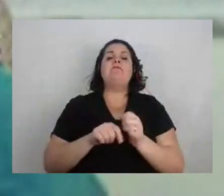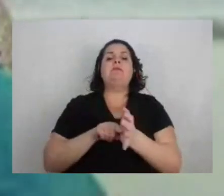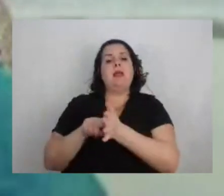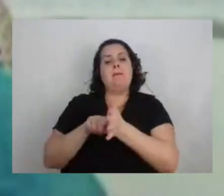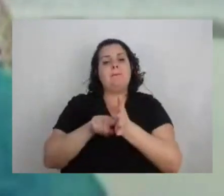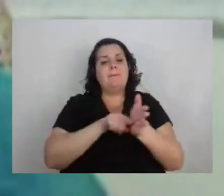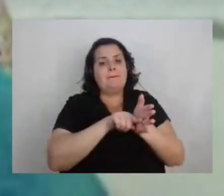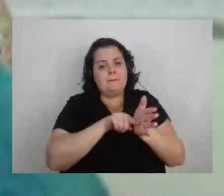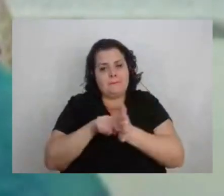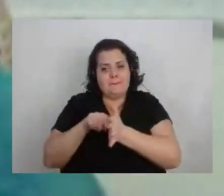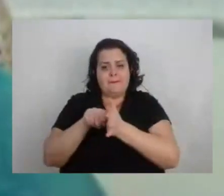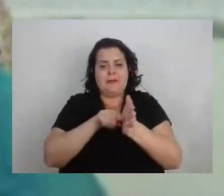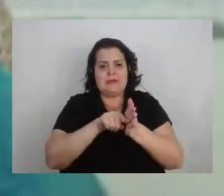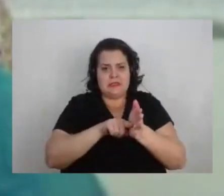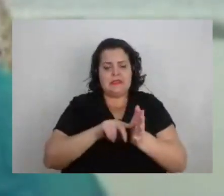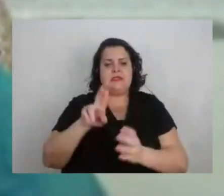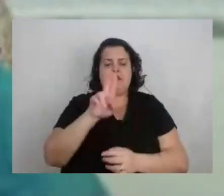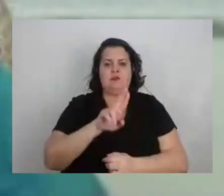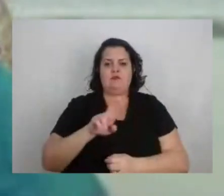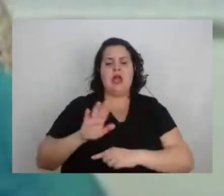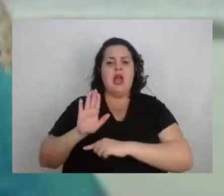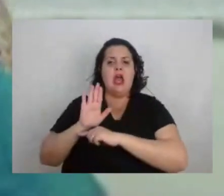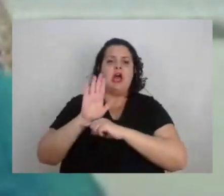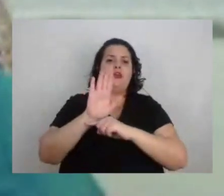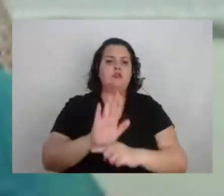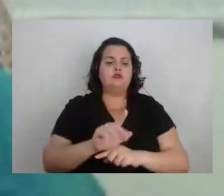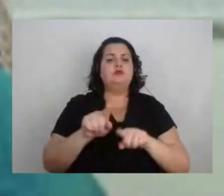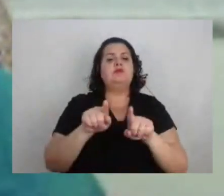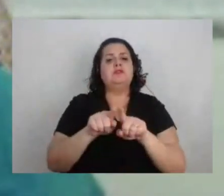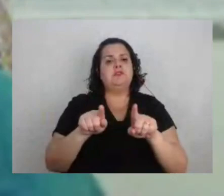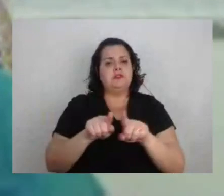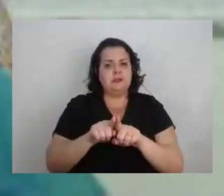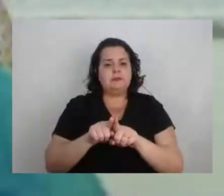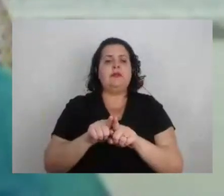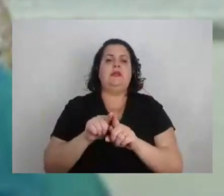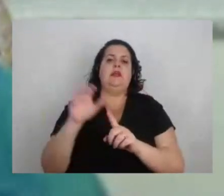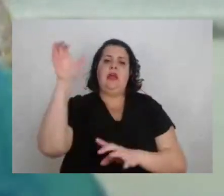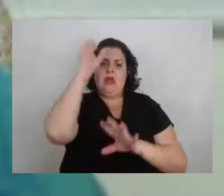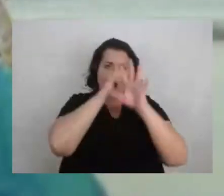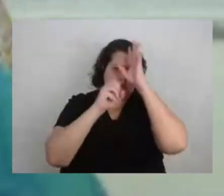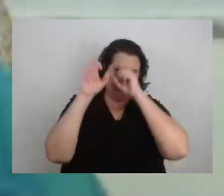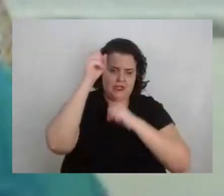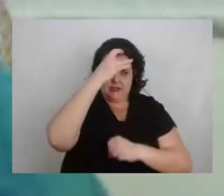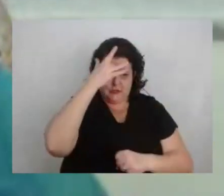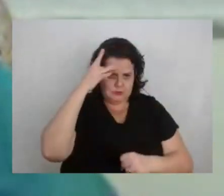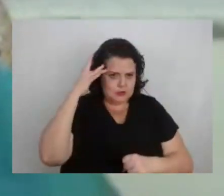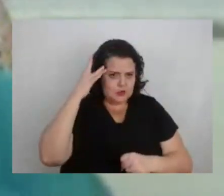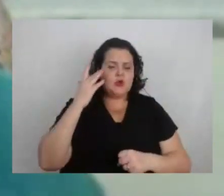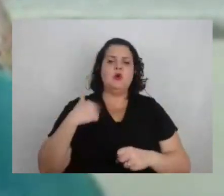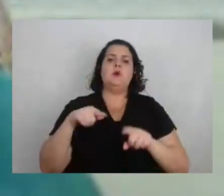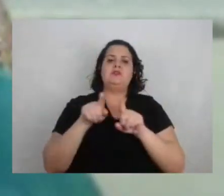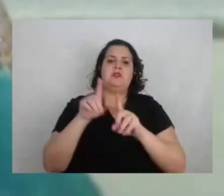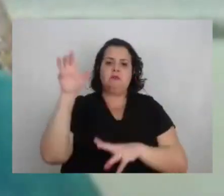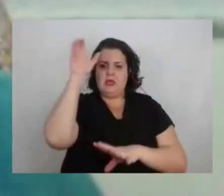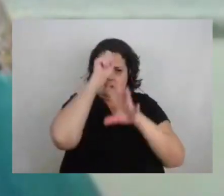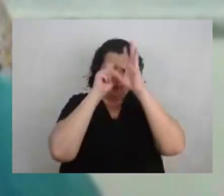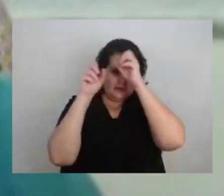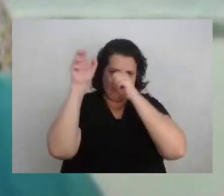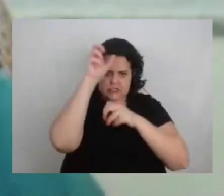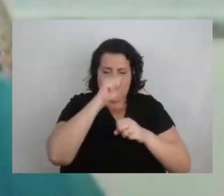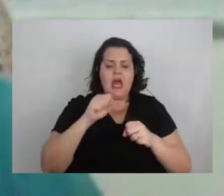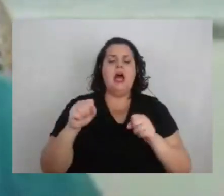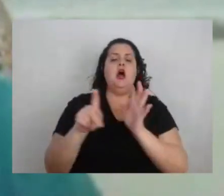contribuem com a formação de recursos humanos, com a perspectiva de integralidade da atenção, articulando com os serviços